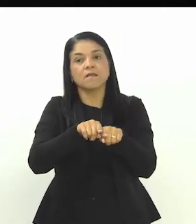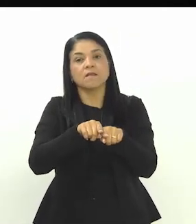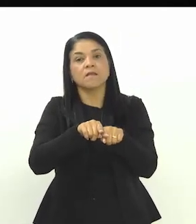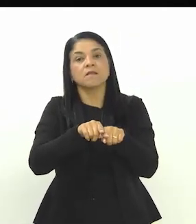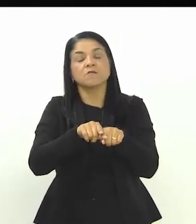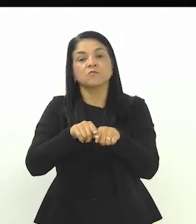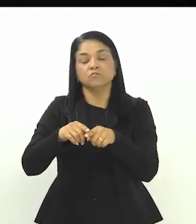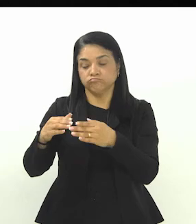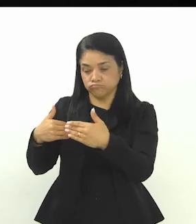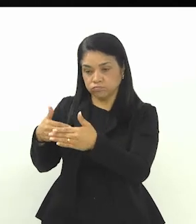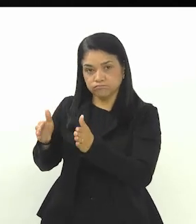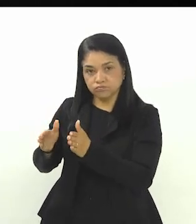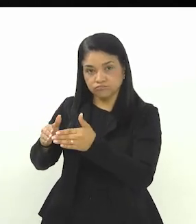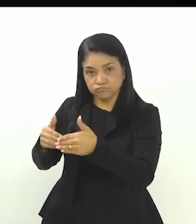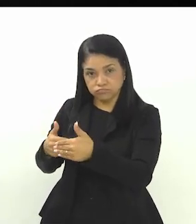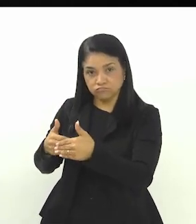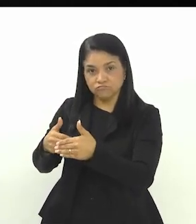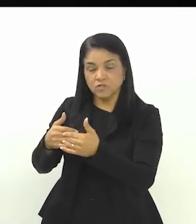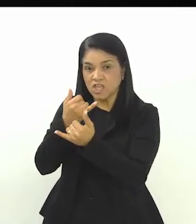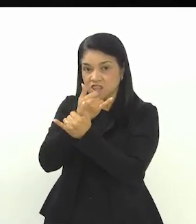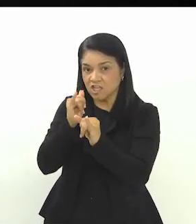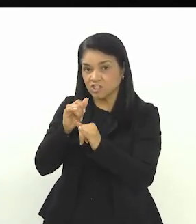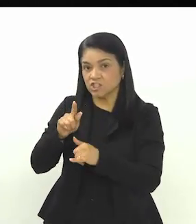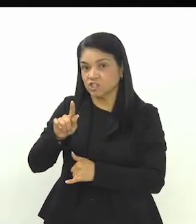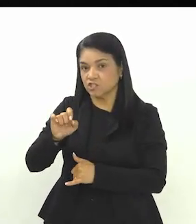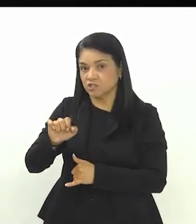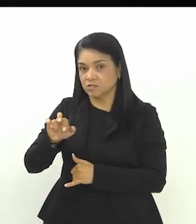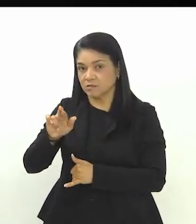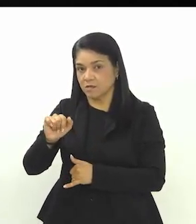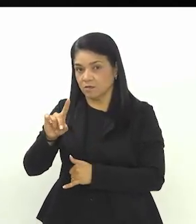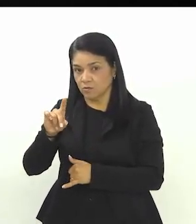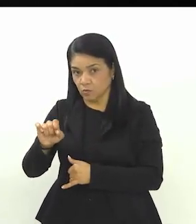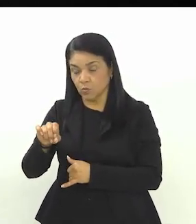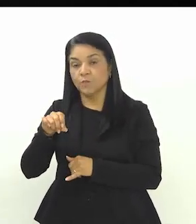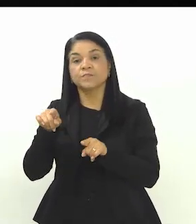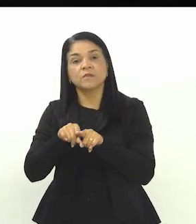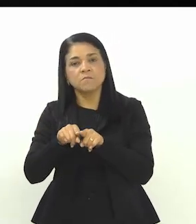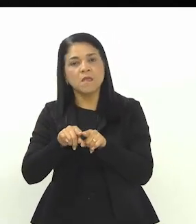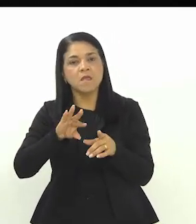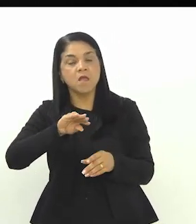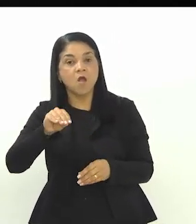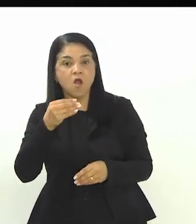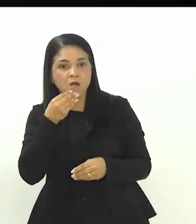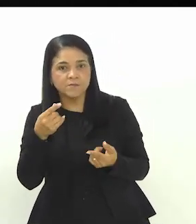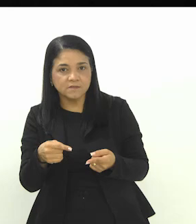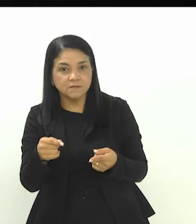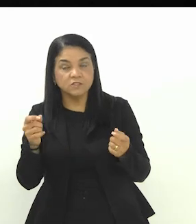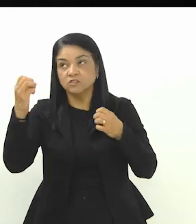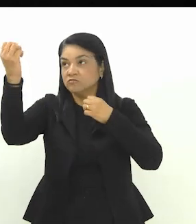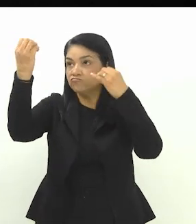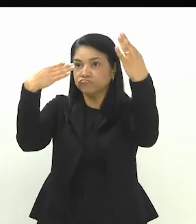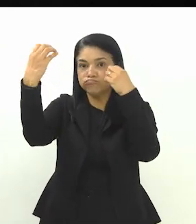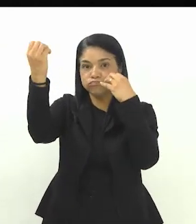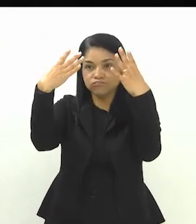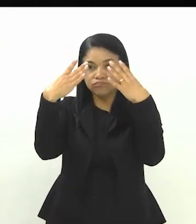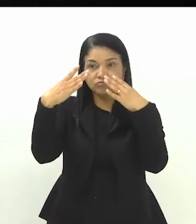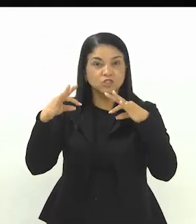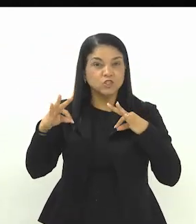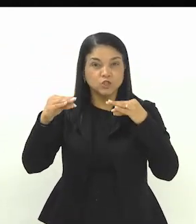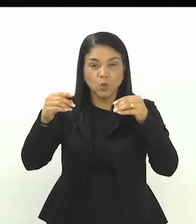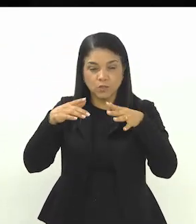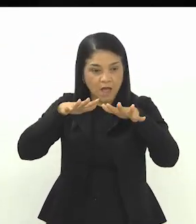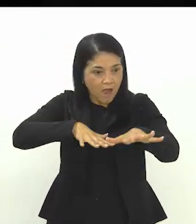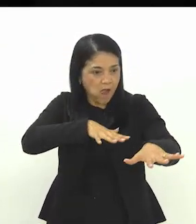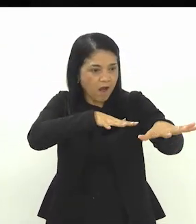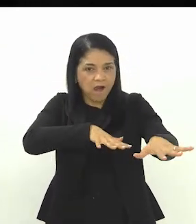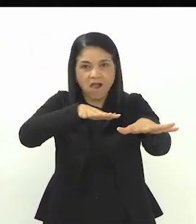abastecida, né, com um gerador que fornece a energia. E agora nós temos a possibilidade de fazer a iluminação no